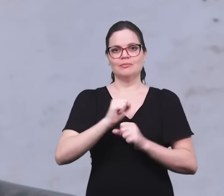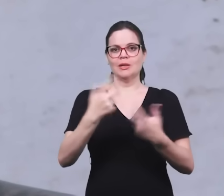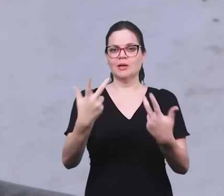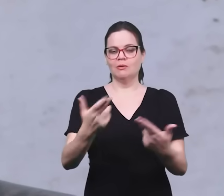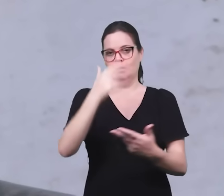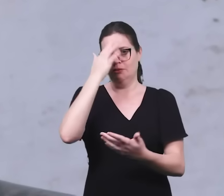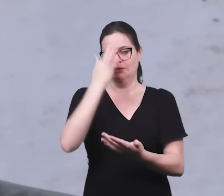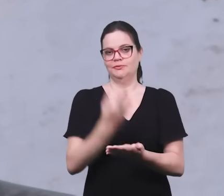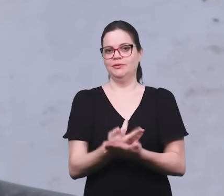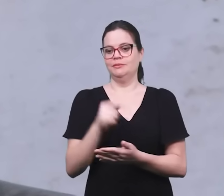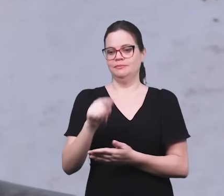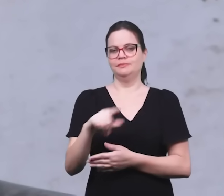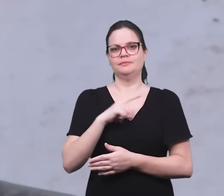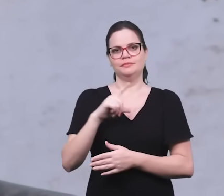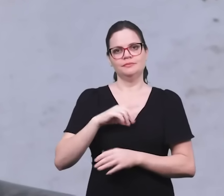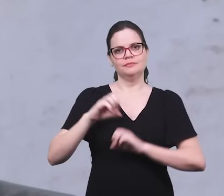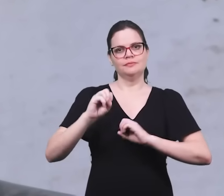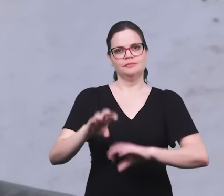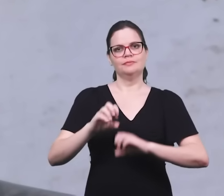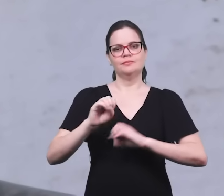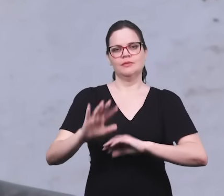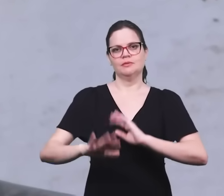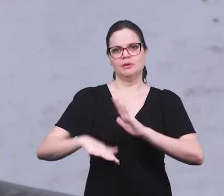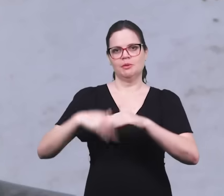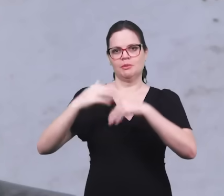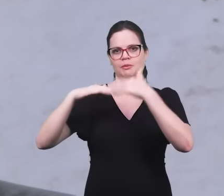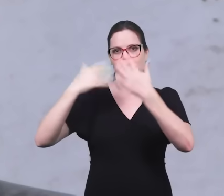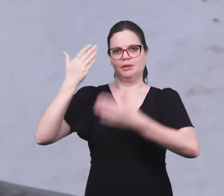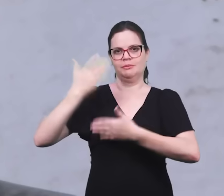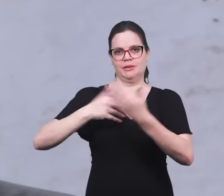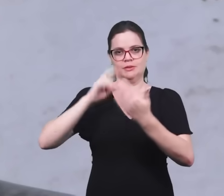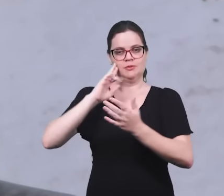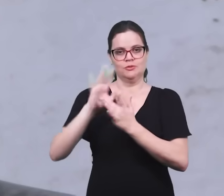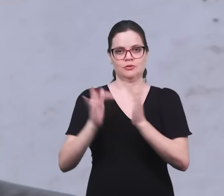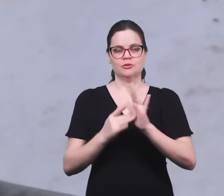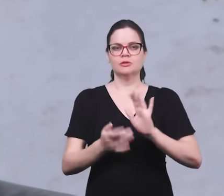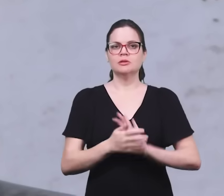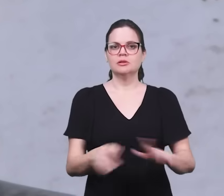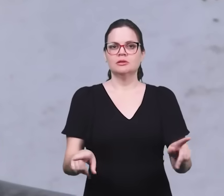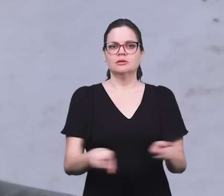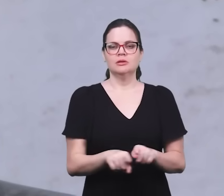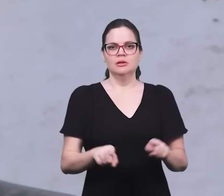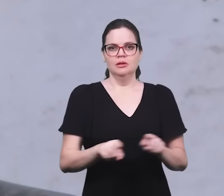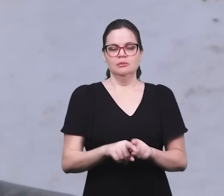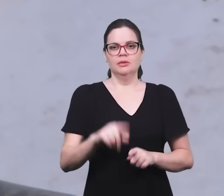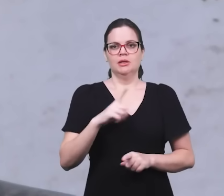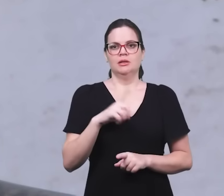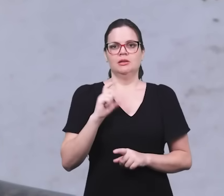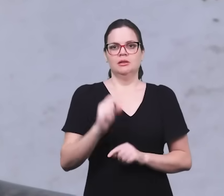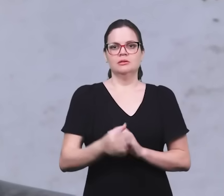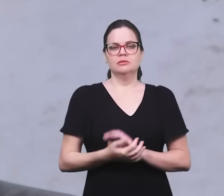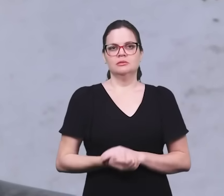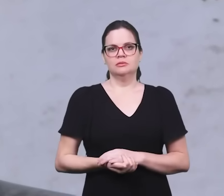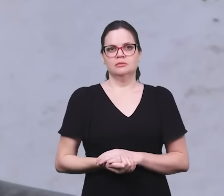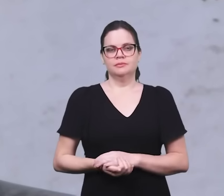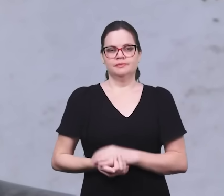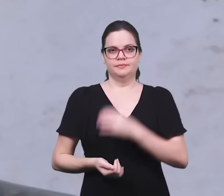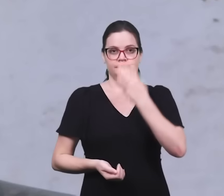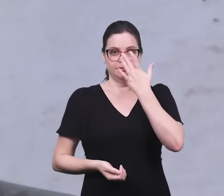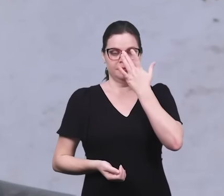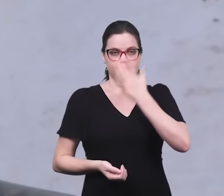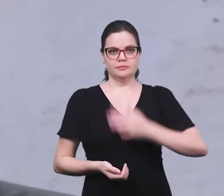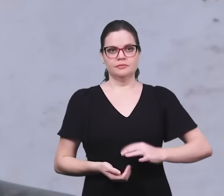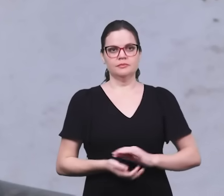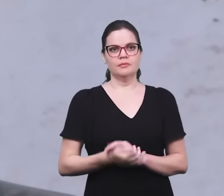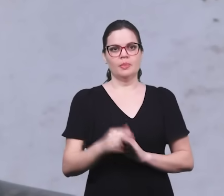toda a direção para estar nos altares do Senhor. E a gente pode até olhar aqui, tem até algo que